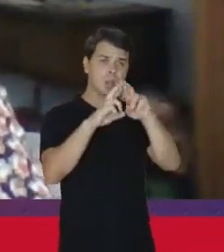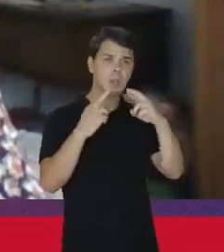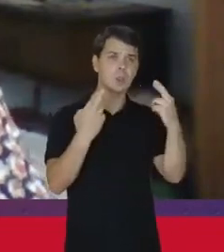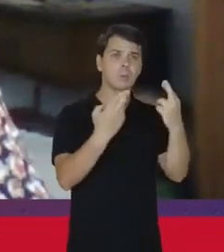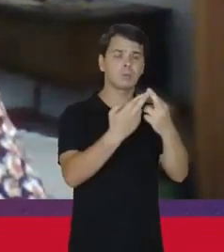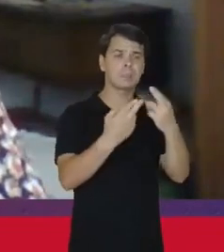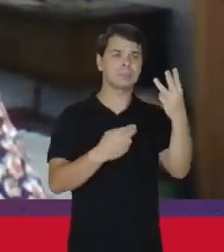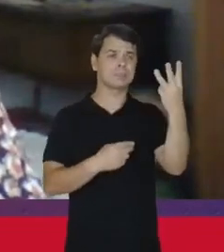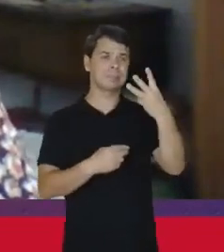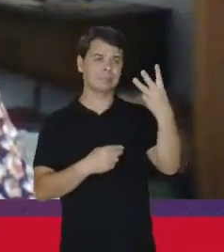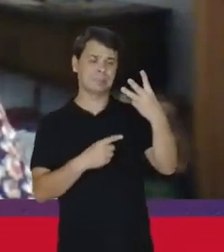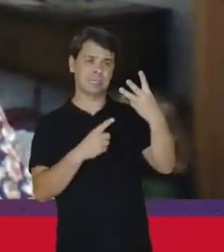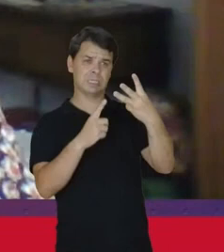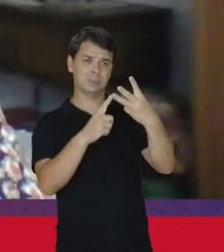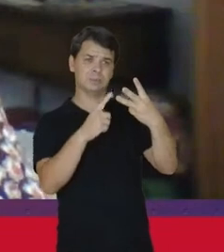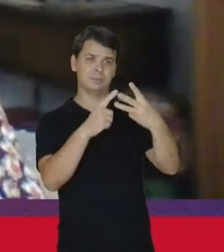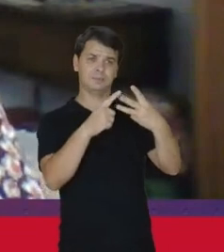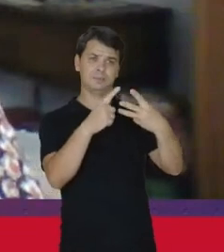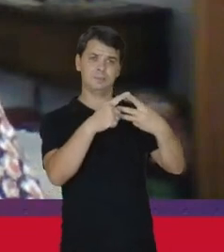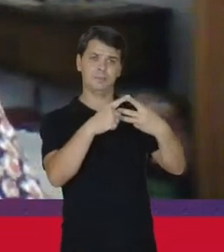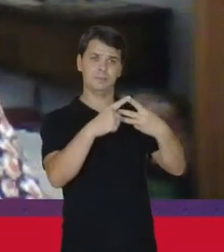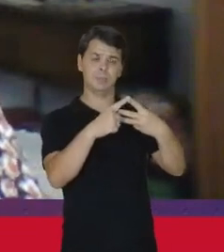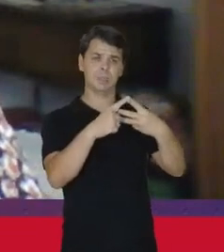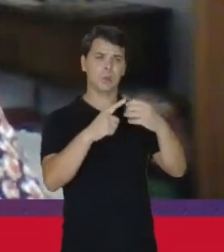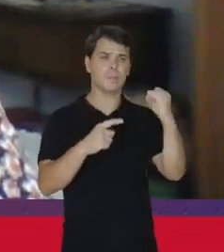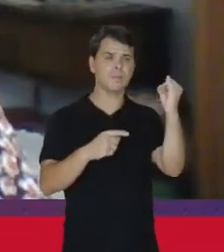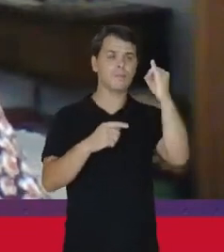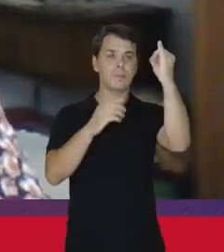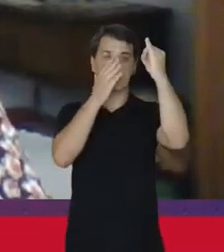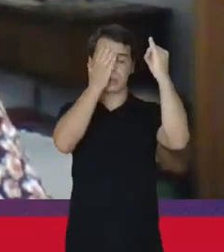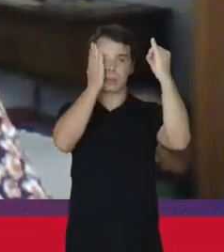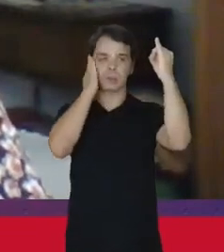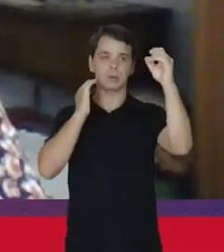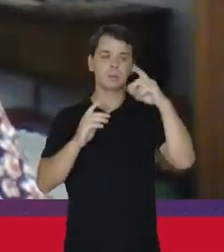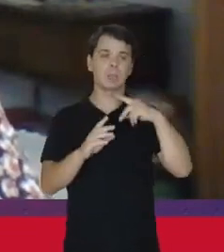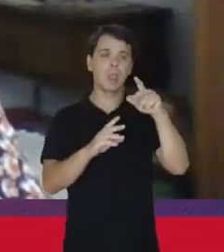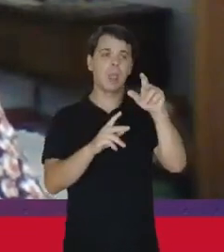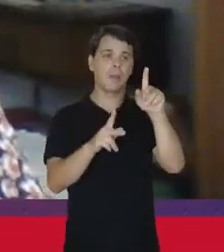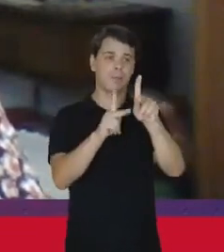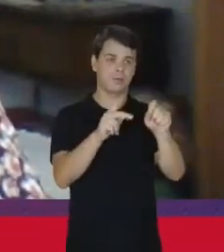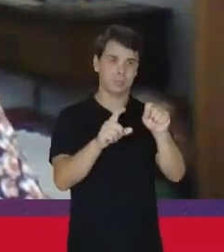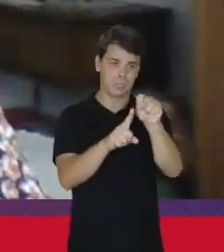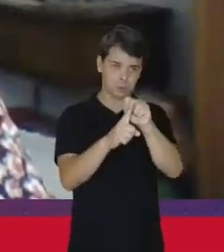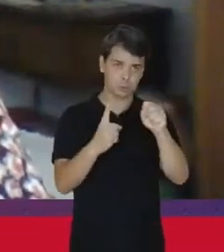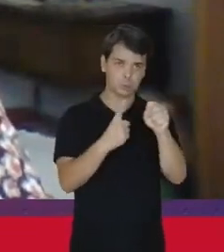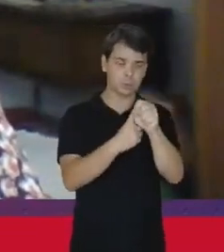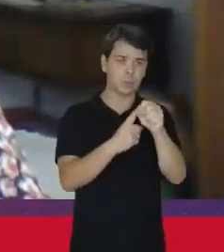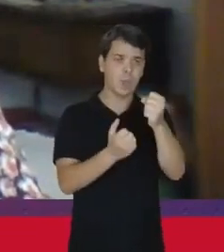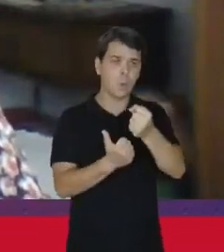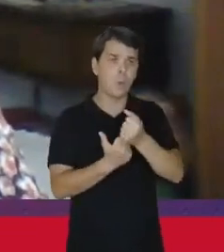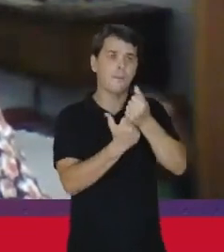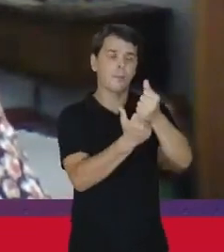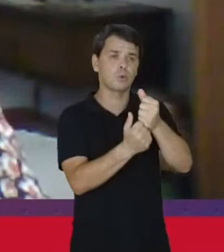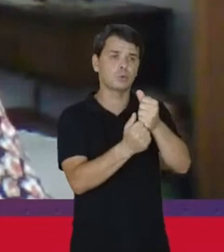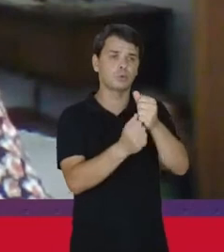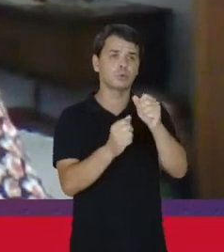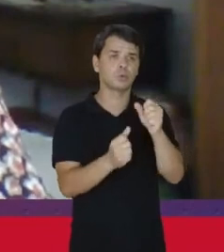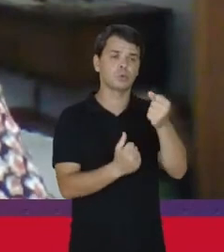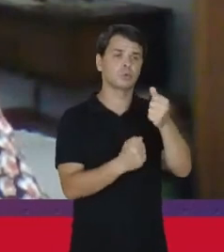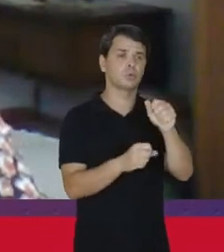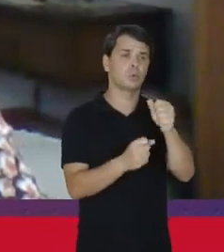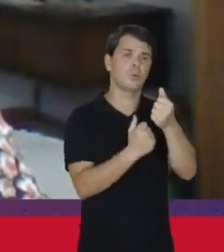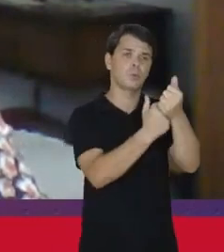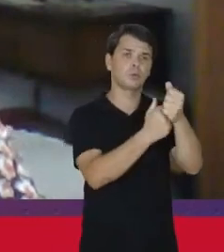reúne 3 âmbitos que são fundamentais, que é a Previdência Social, a Assistência Social e a